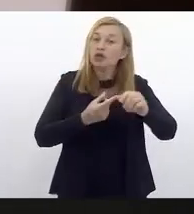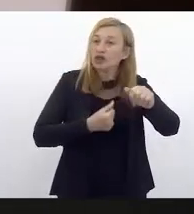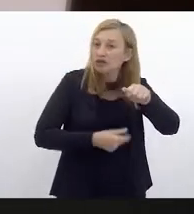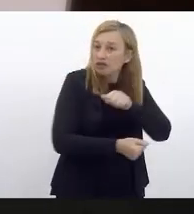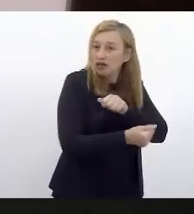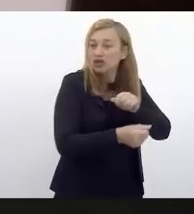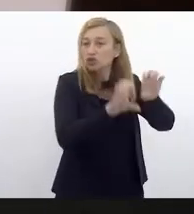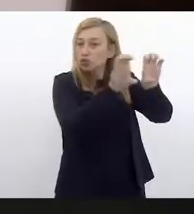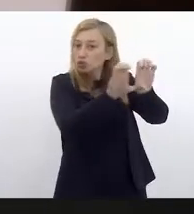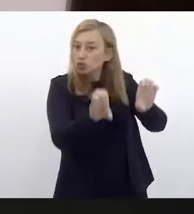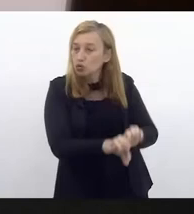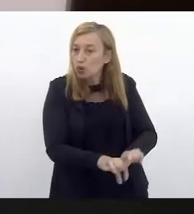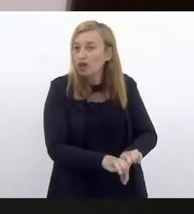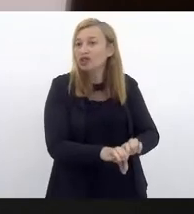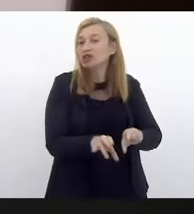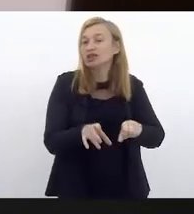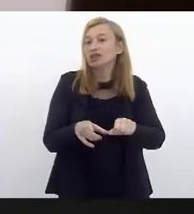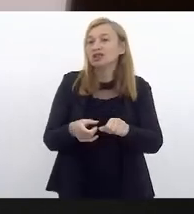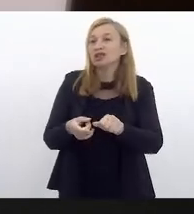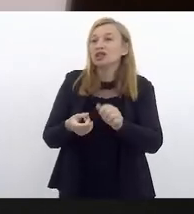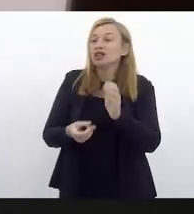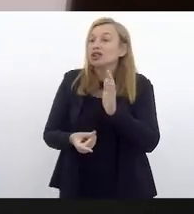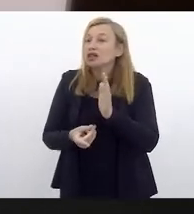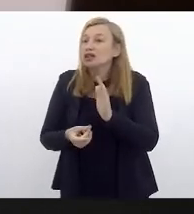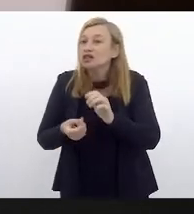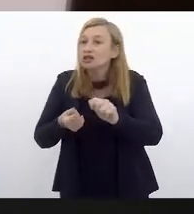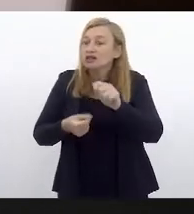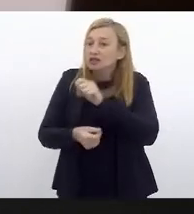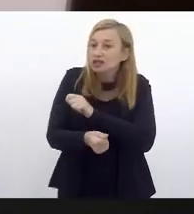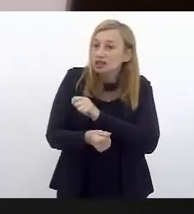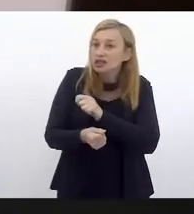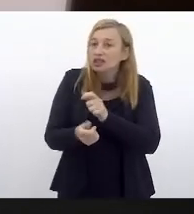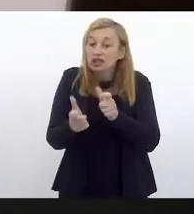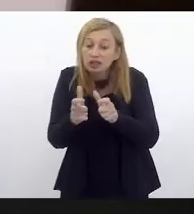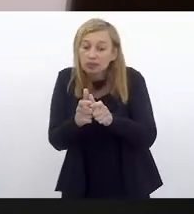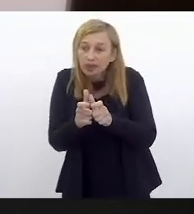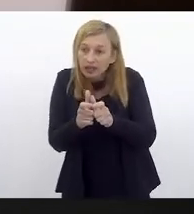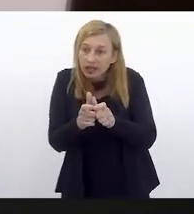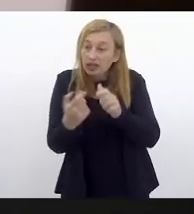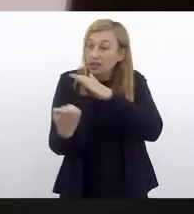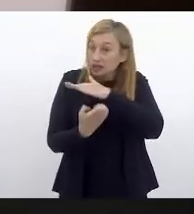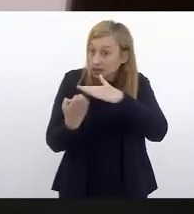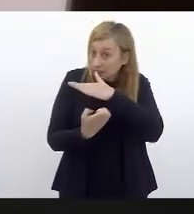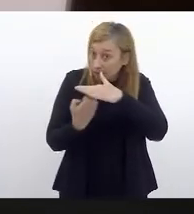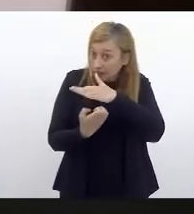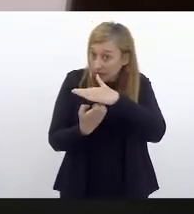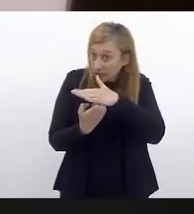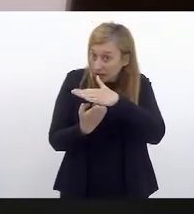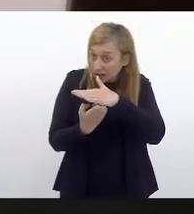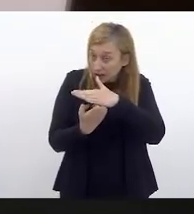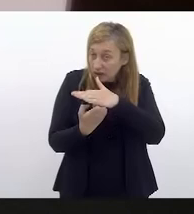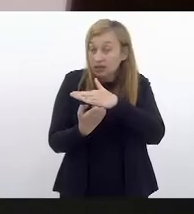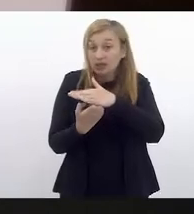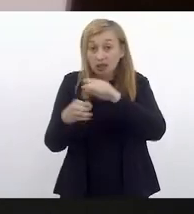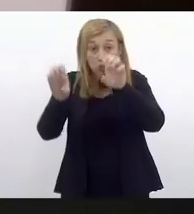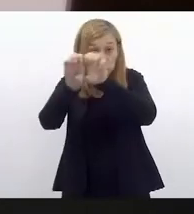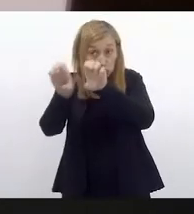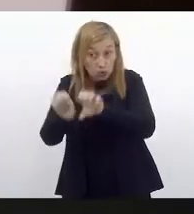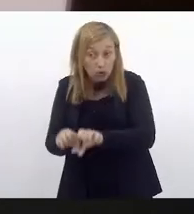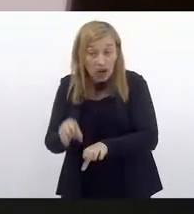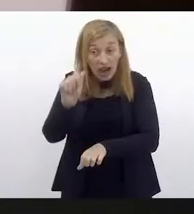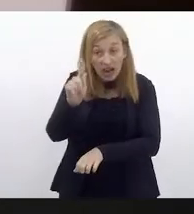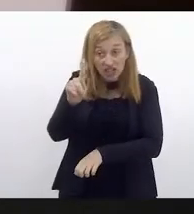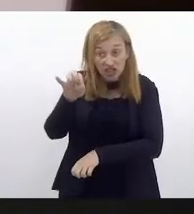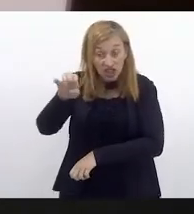investimento estruturante, está financiamento de pequenas empresas, com o norte estruturante da AGRI,